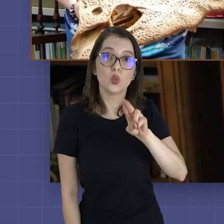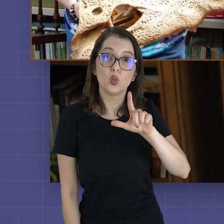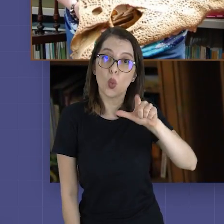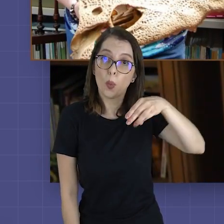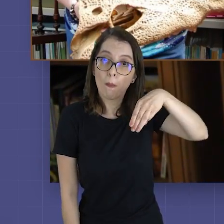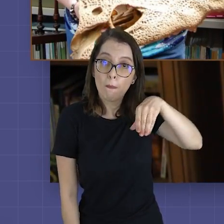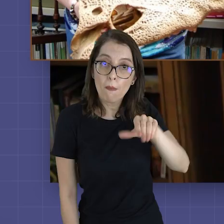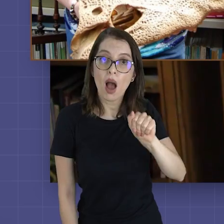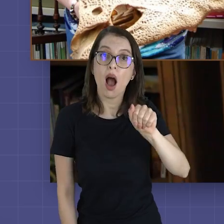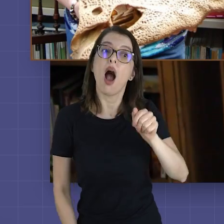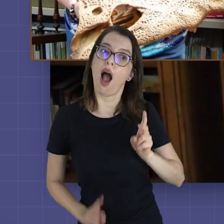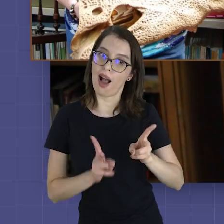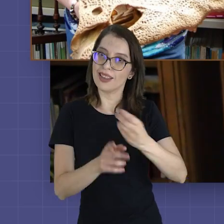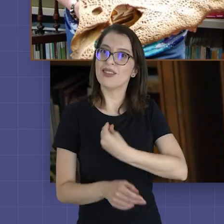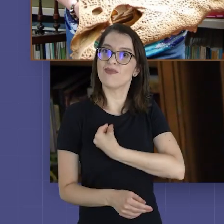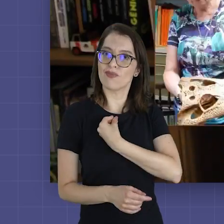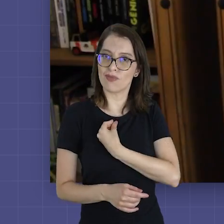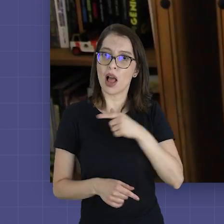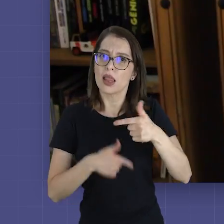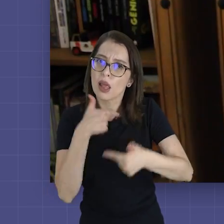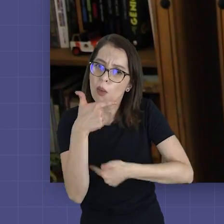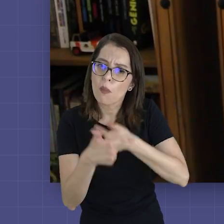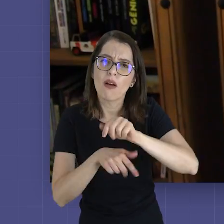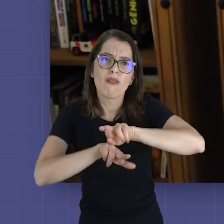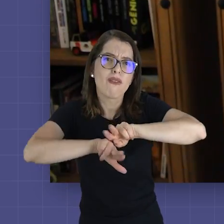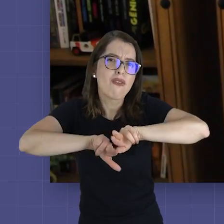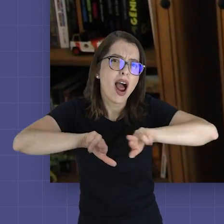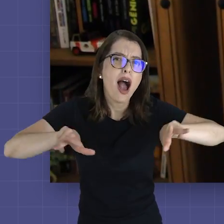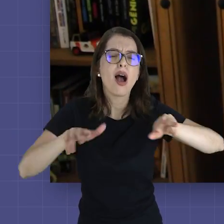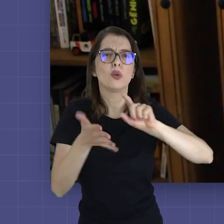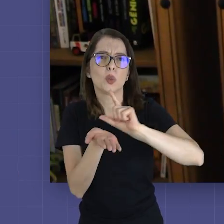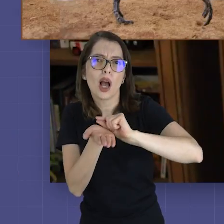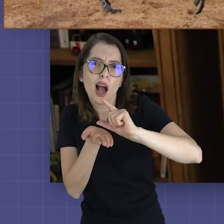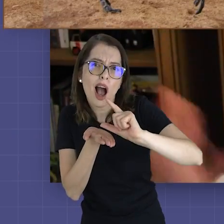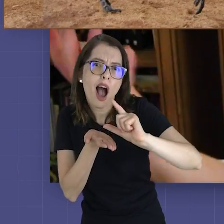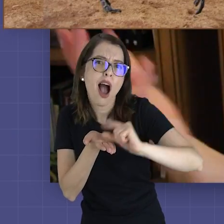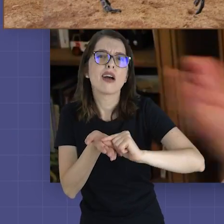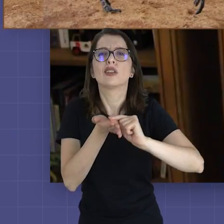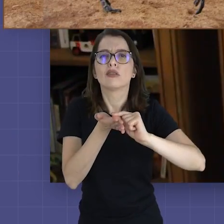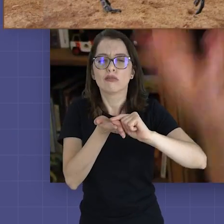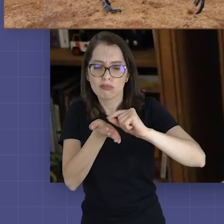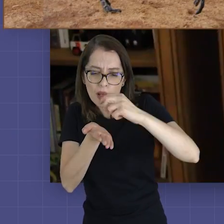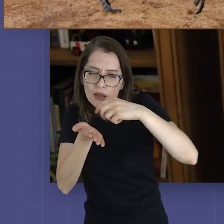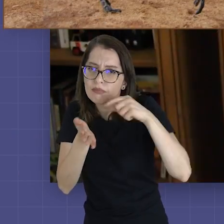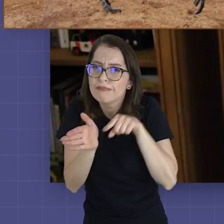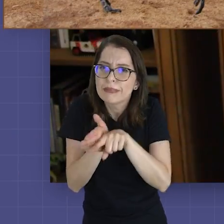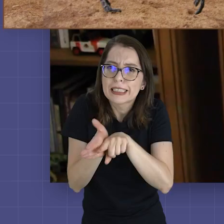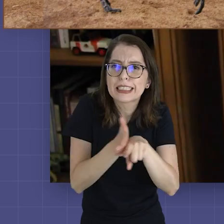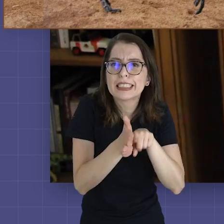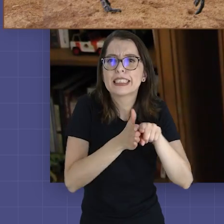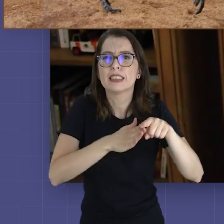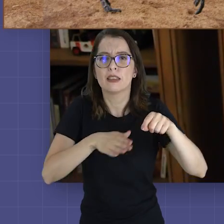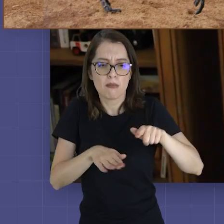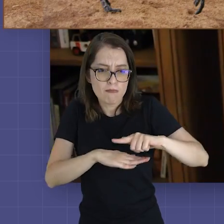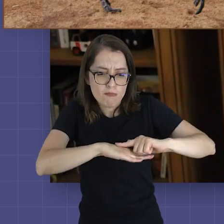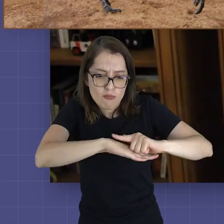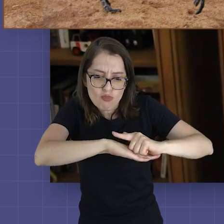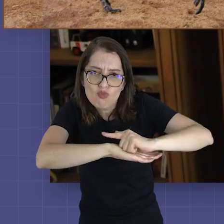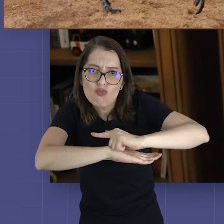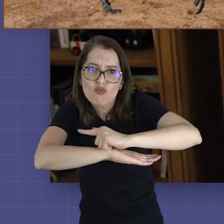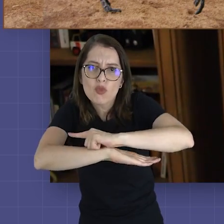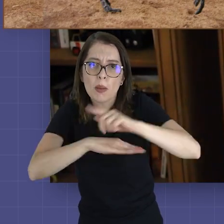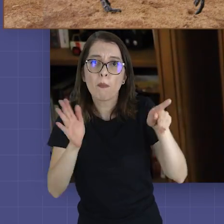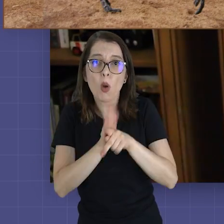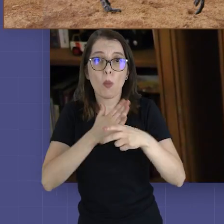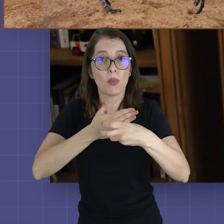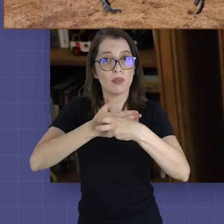Gasparini. Ela ainda é viva, ainda publica, e também, além de vários artigos, tem vários organismos fósseis, répteis fósseis,